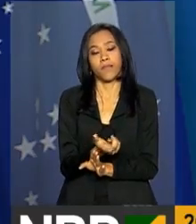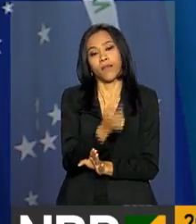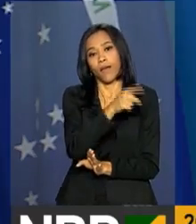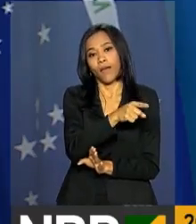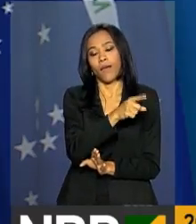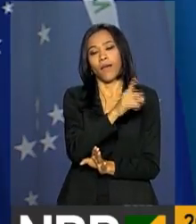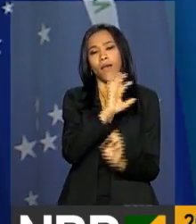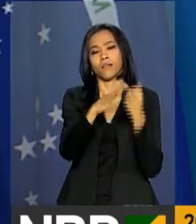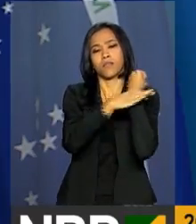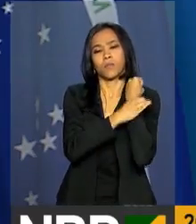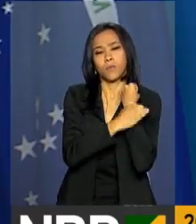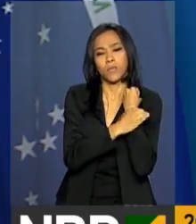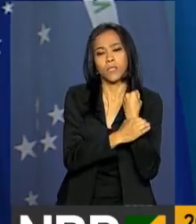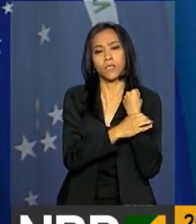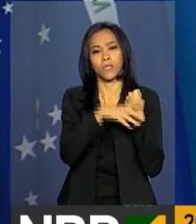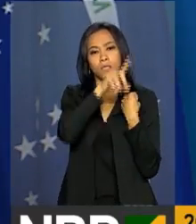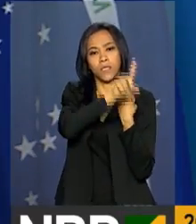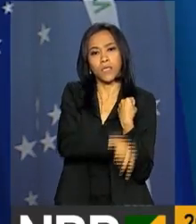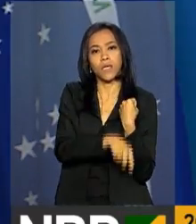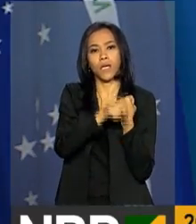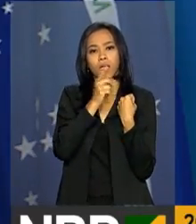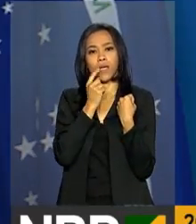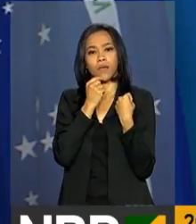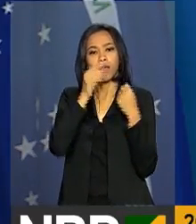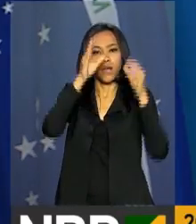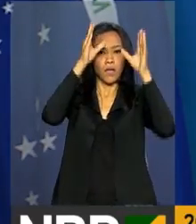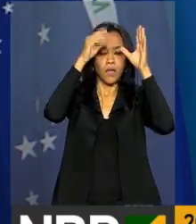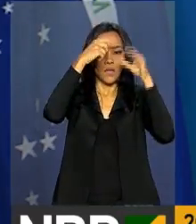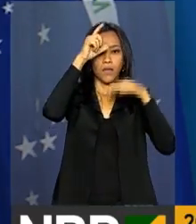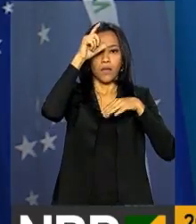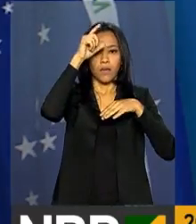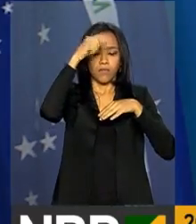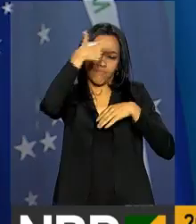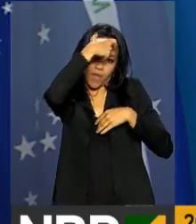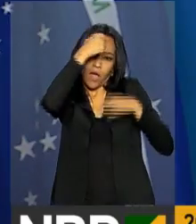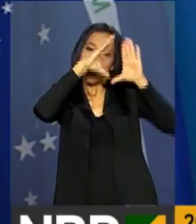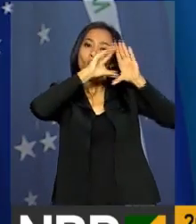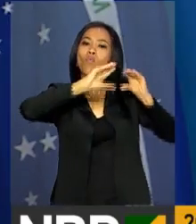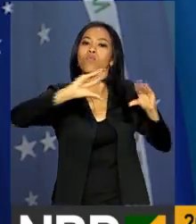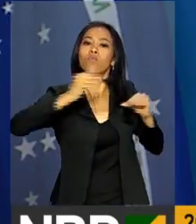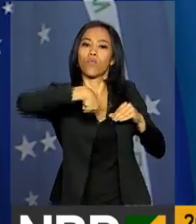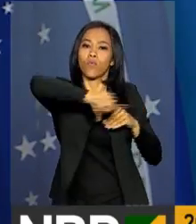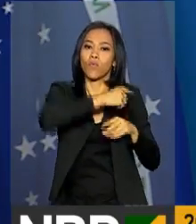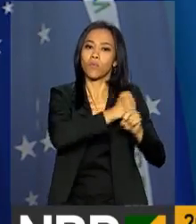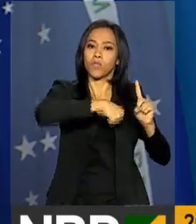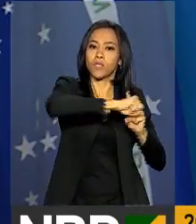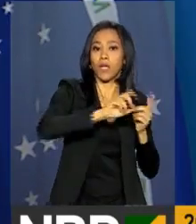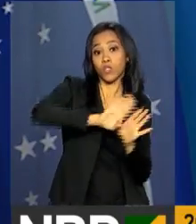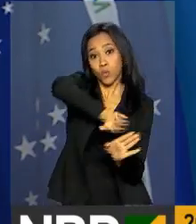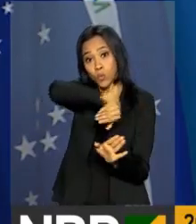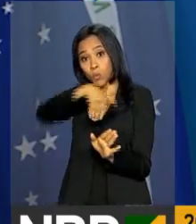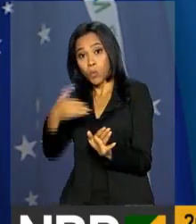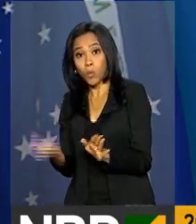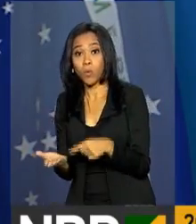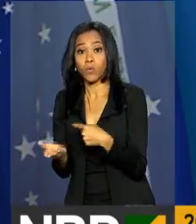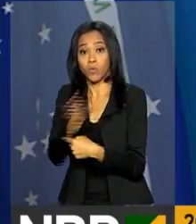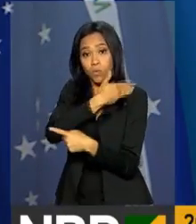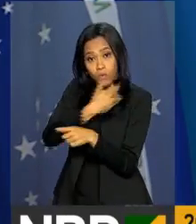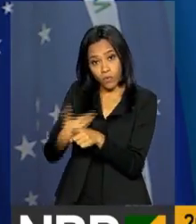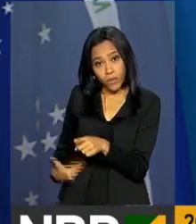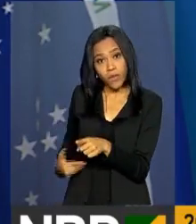da segurança pública como algo para a tranquilidade à população de outro lado o estado poder público tem o dever de